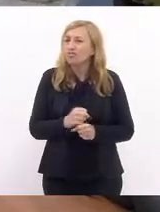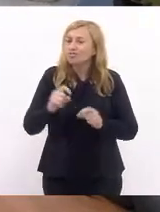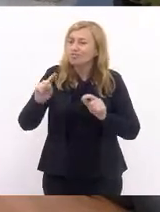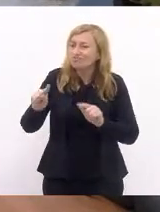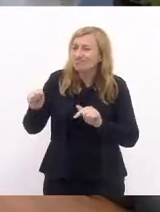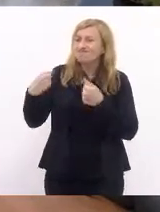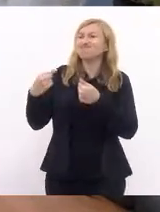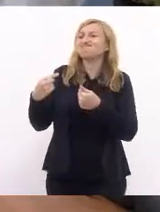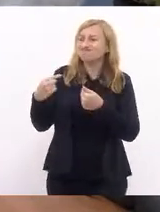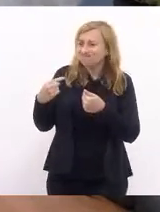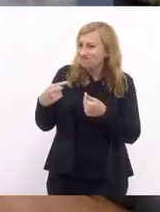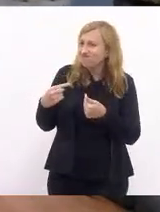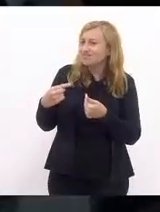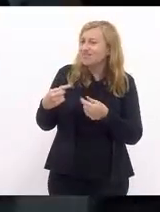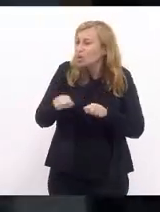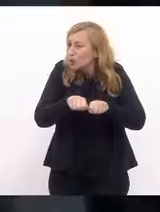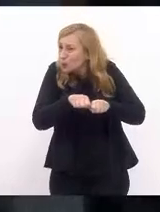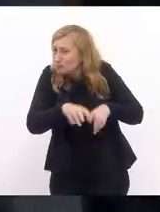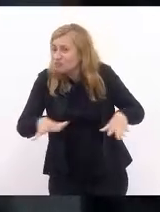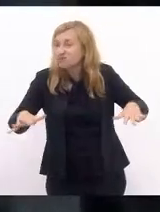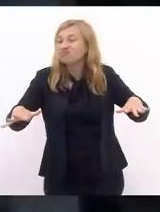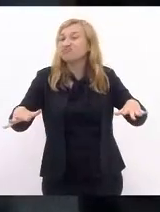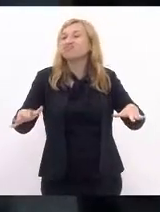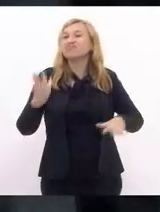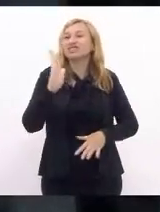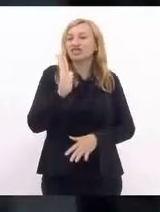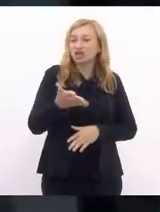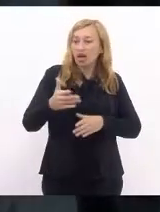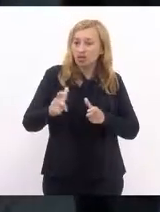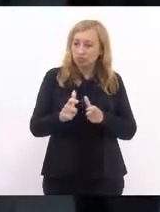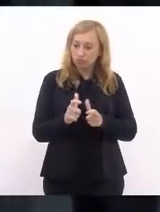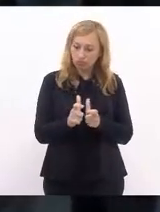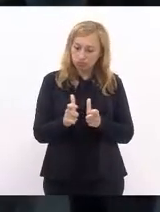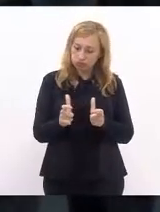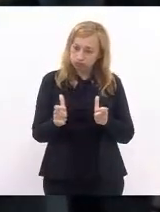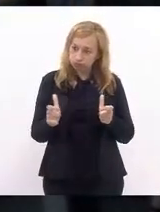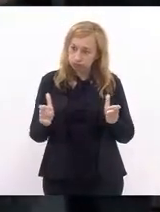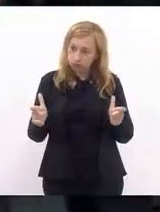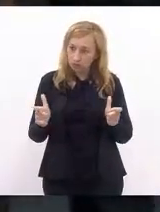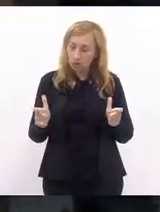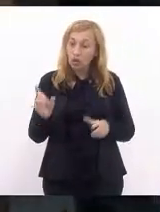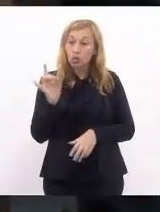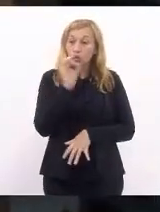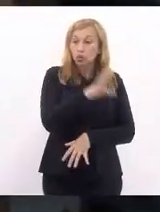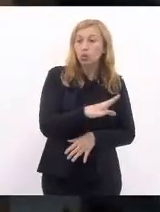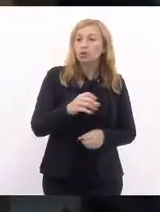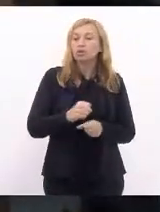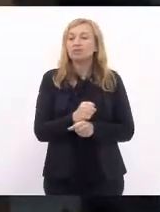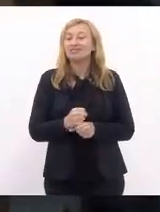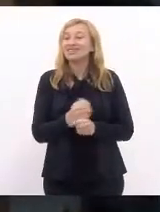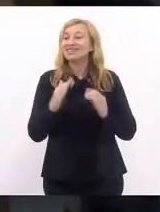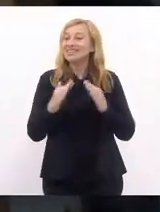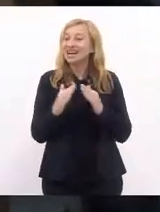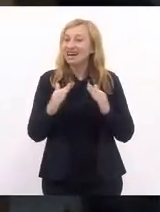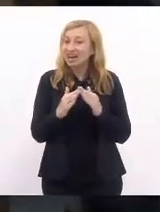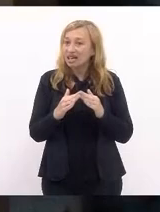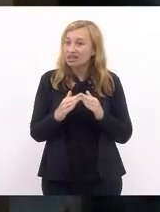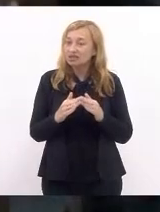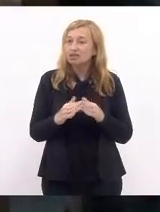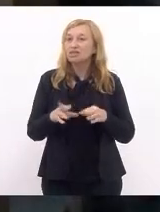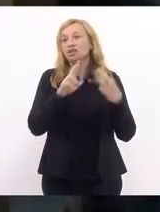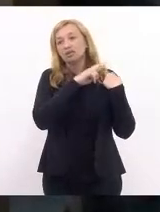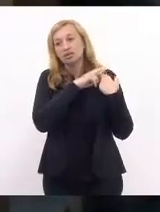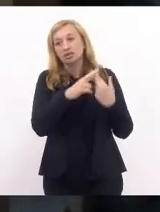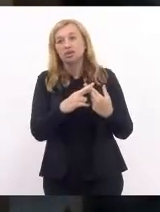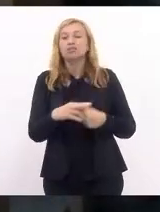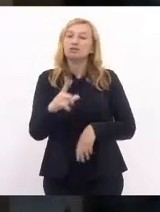desafiou com uma pandemia já crescente com o último ano e essa casa Teve muita